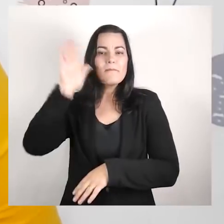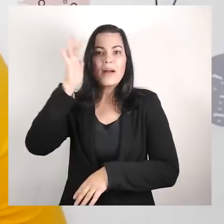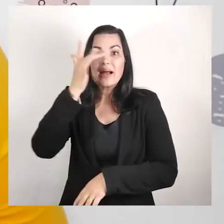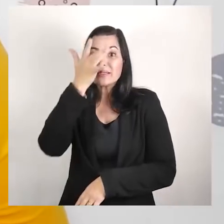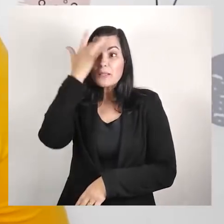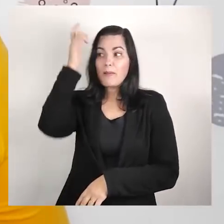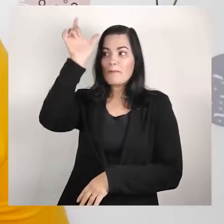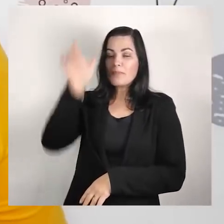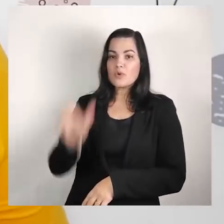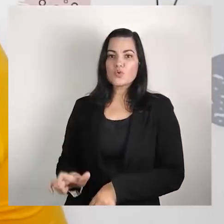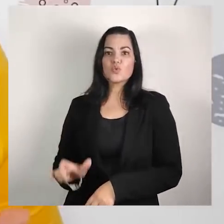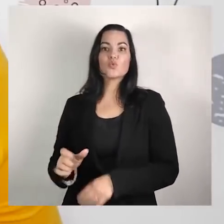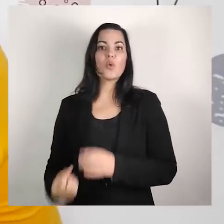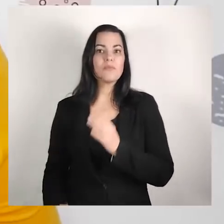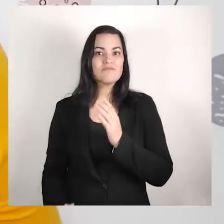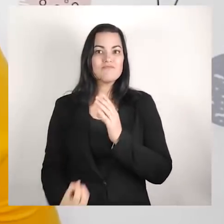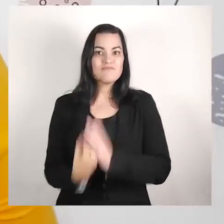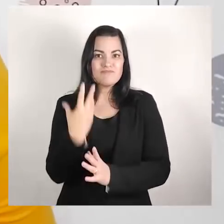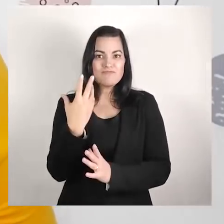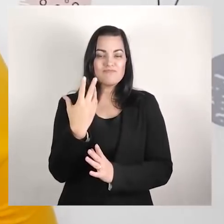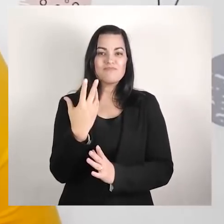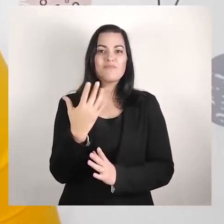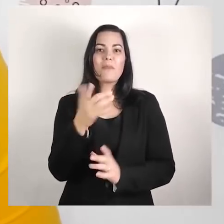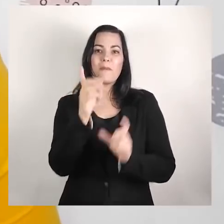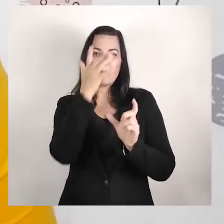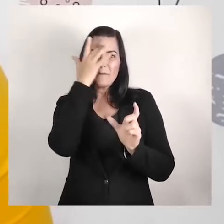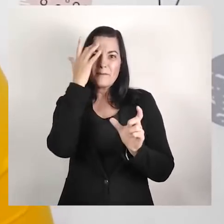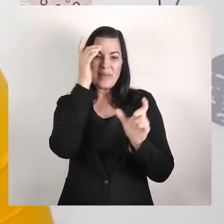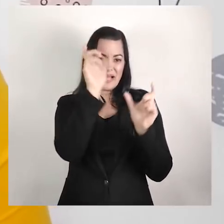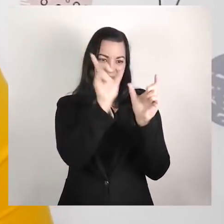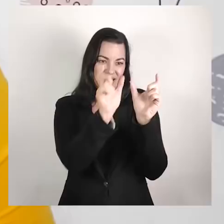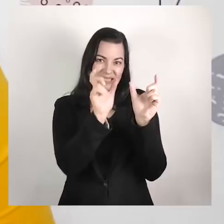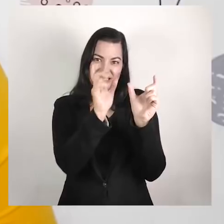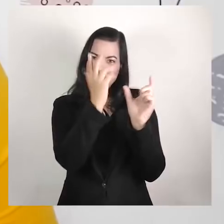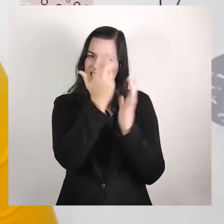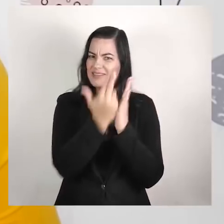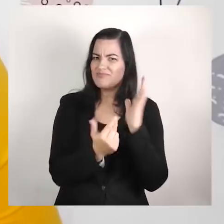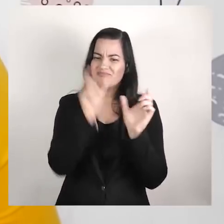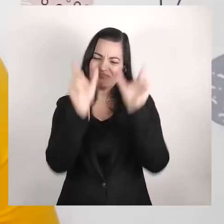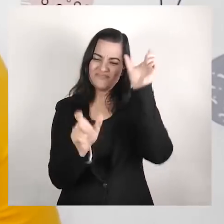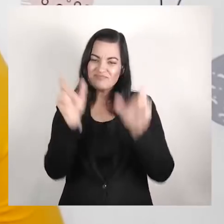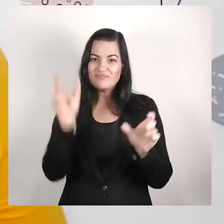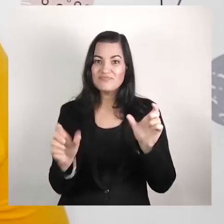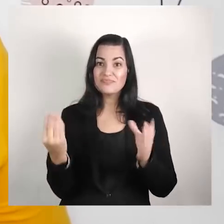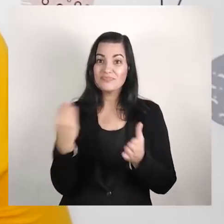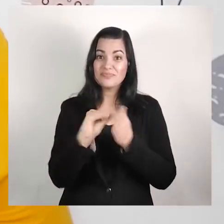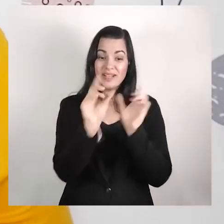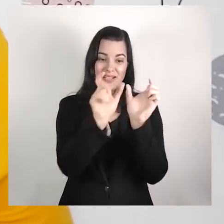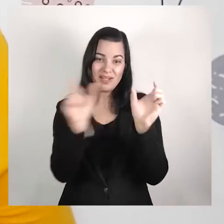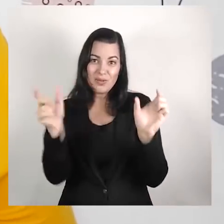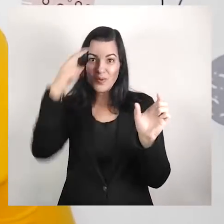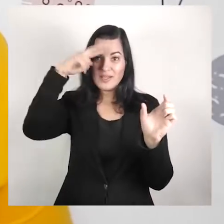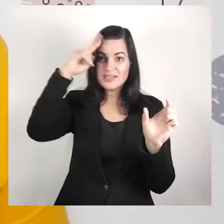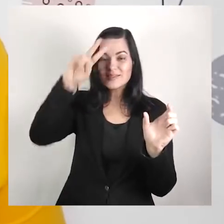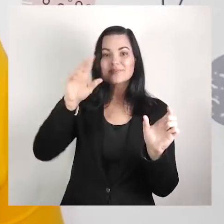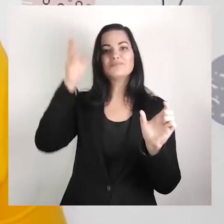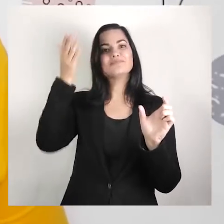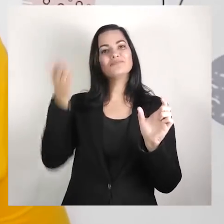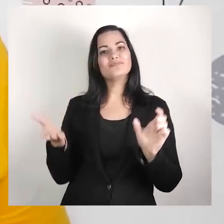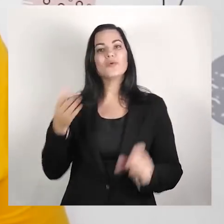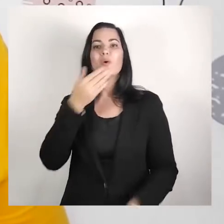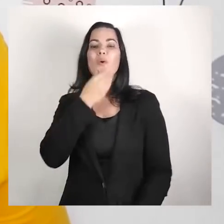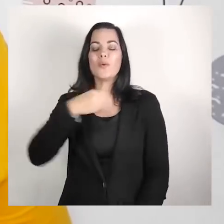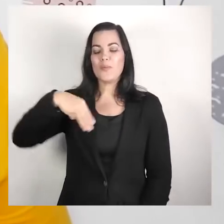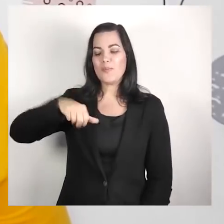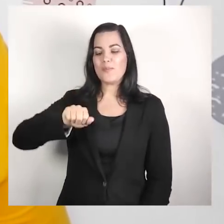famosos criadores de personagens para histórias em quadrinhos é o Maurício de Souza, o criador